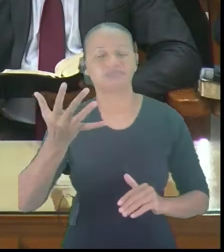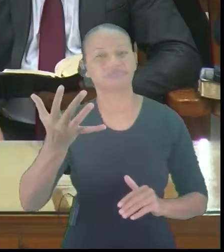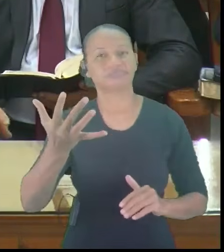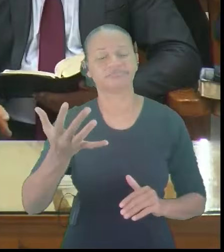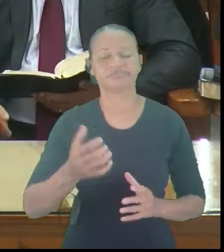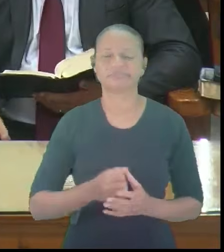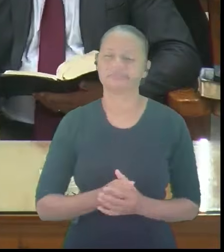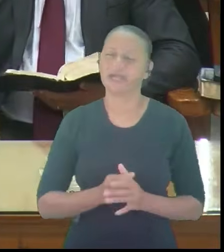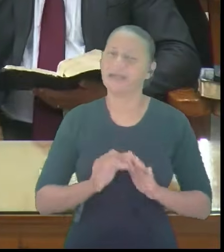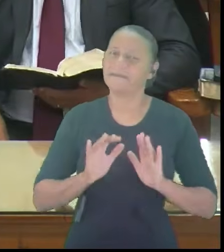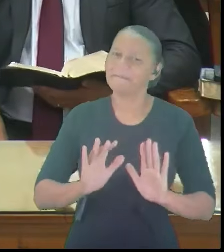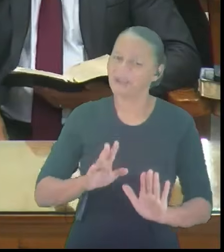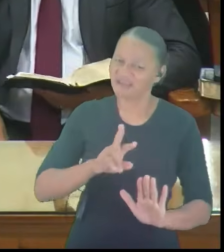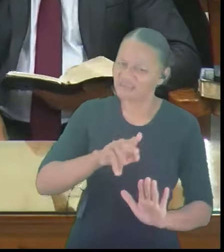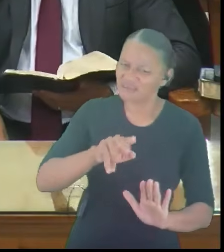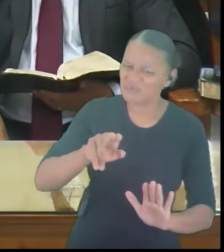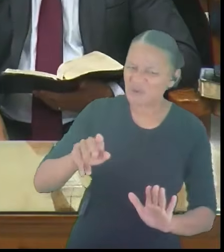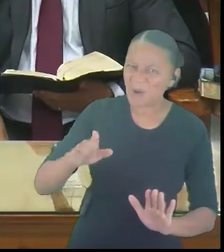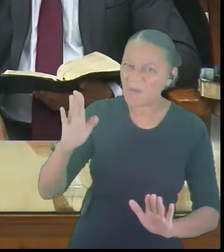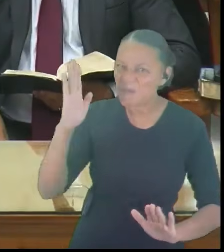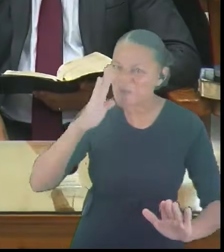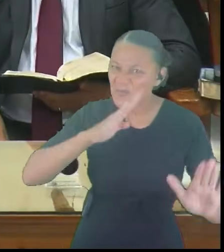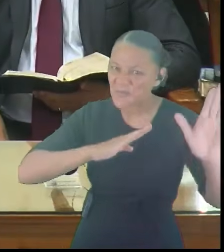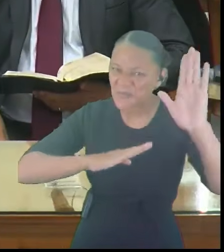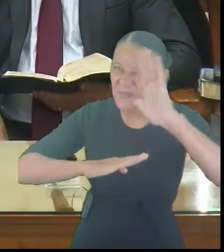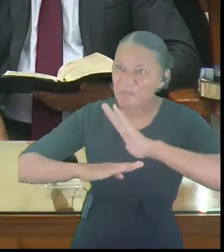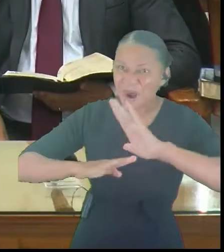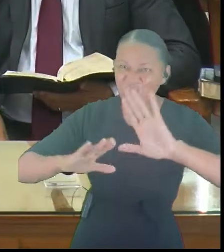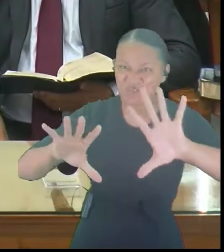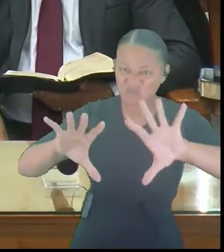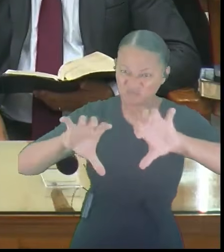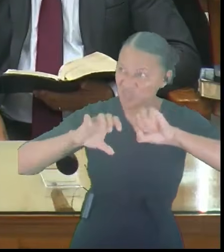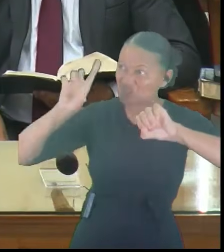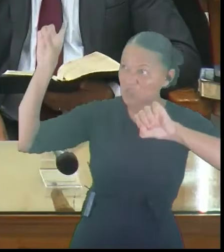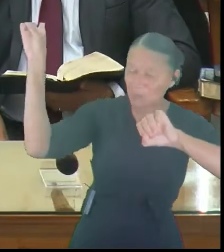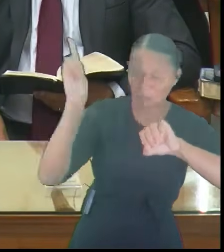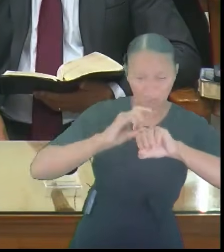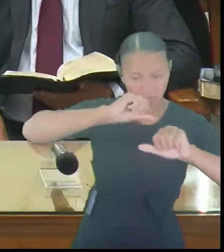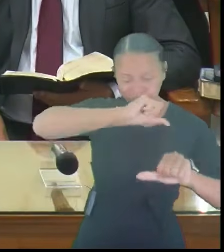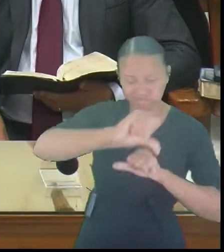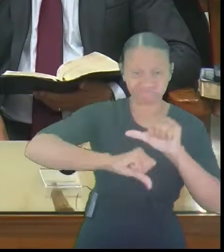Mas, irmãos, o mal Deus transforma em bênção.